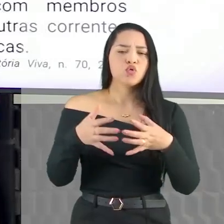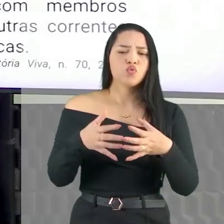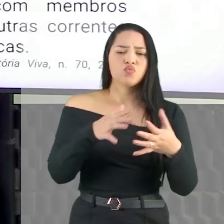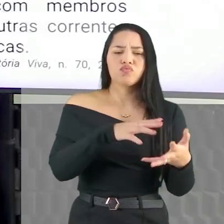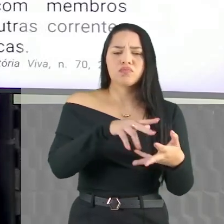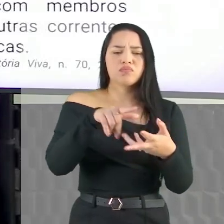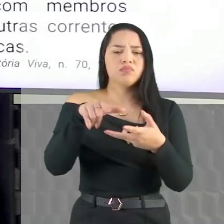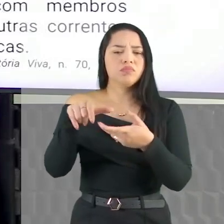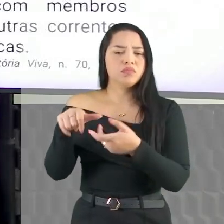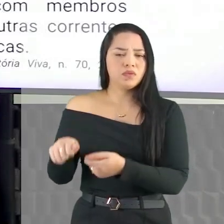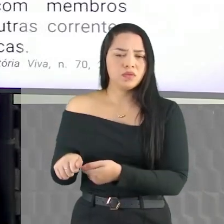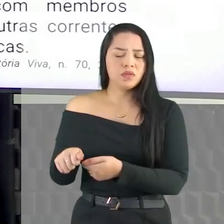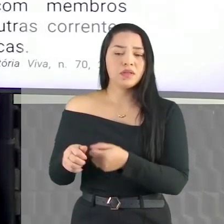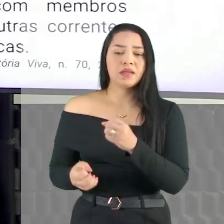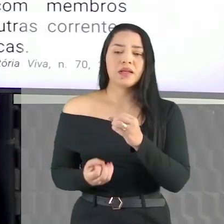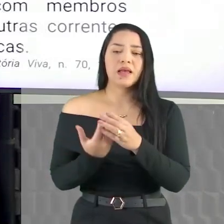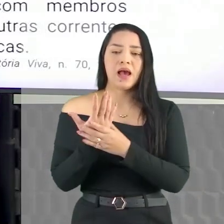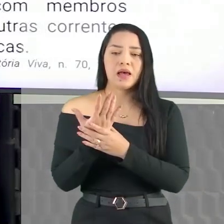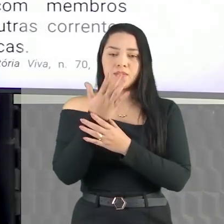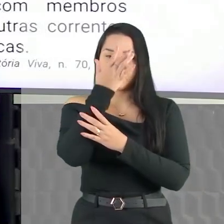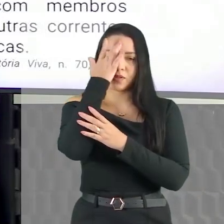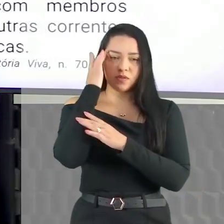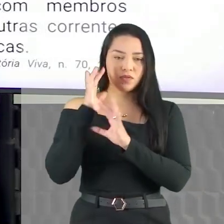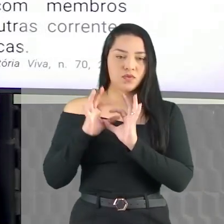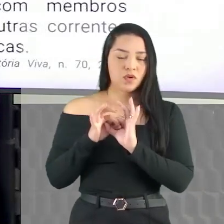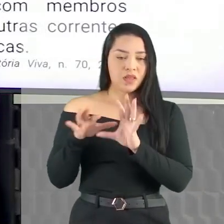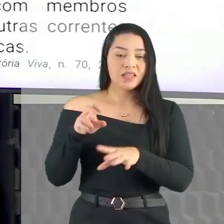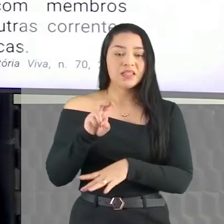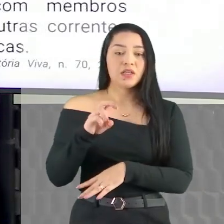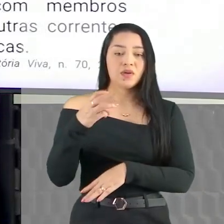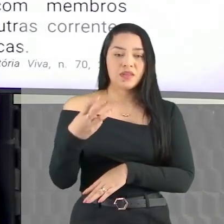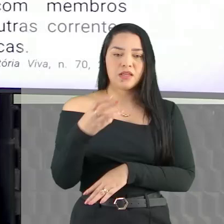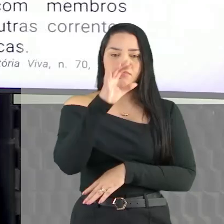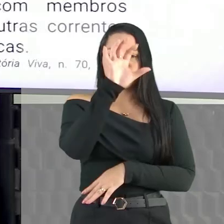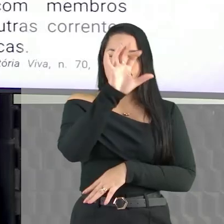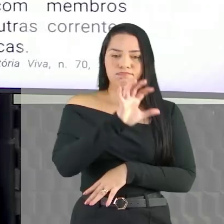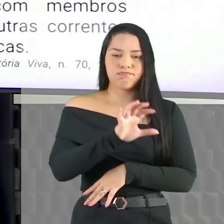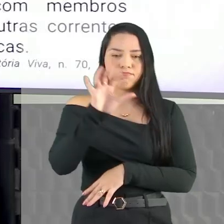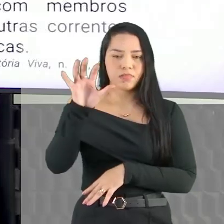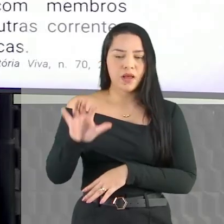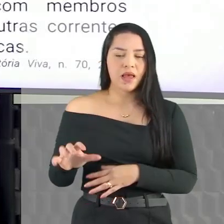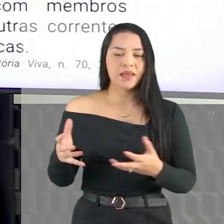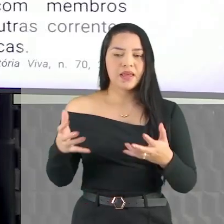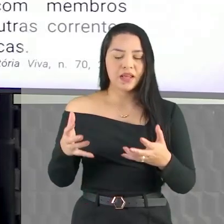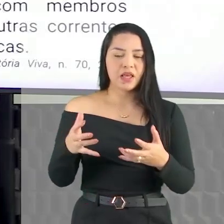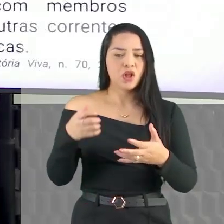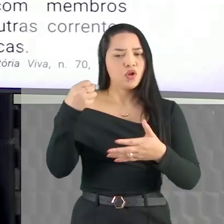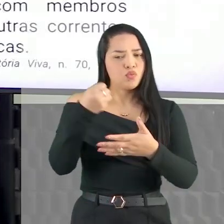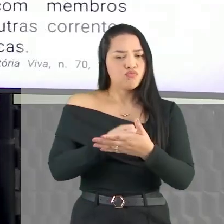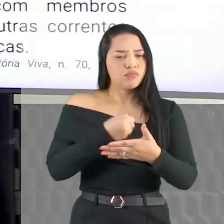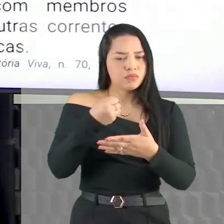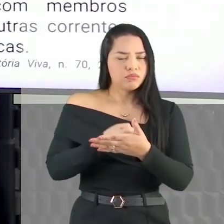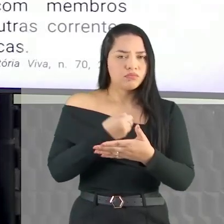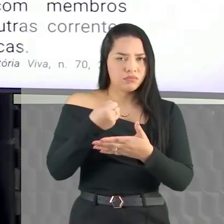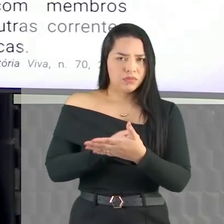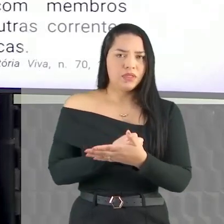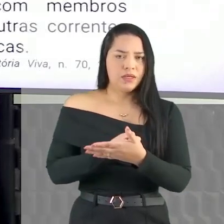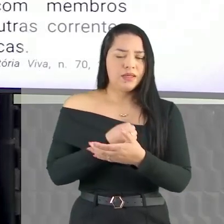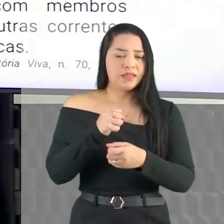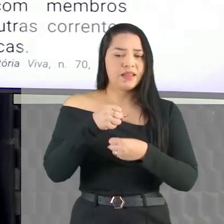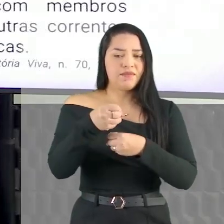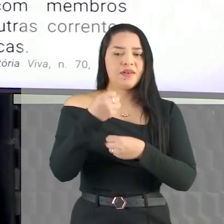foram unidades de combatentes formadas por voluntários de 53 nacionalidades dispostos a lutar em defesa da República